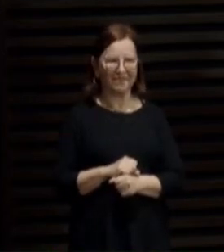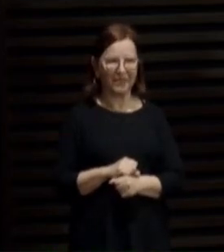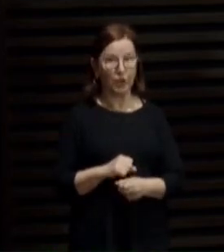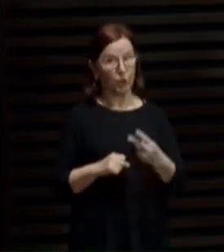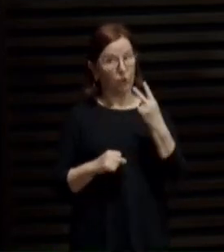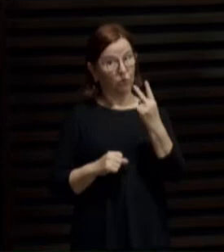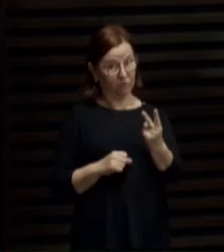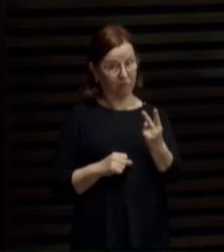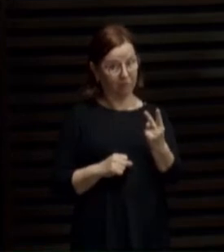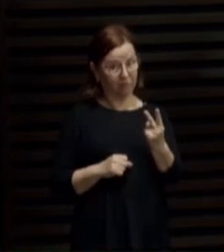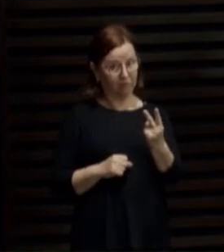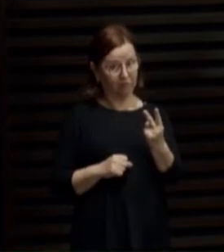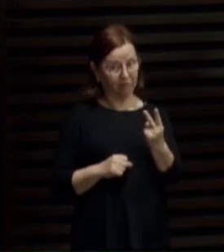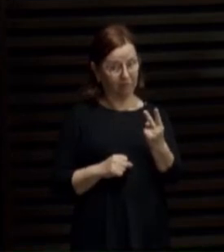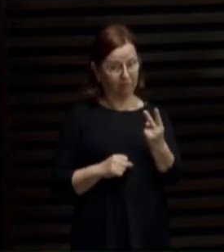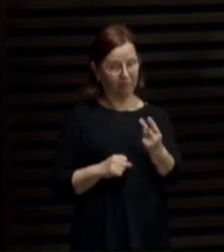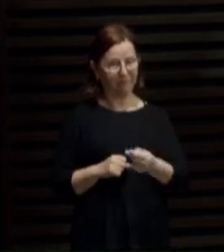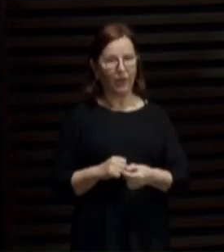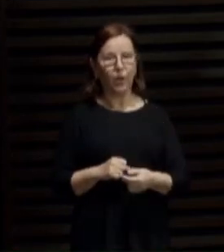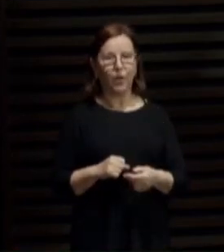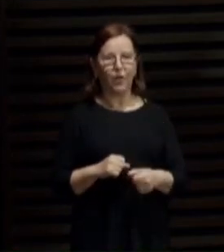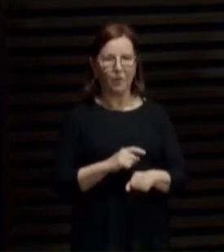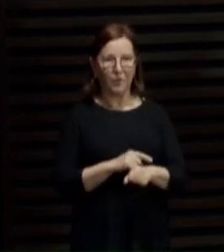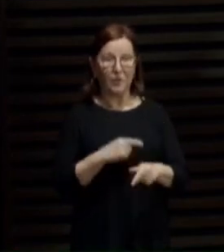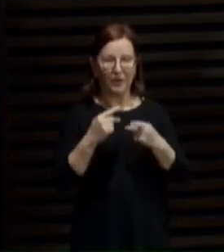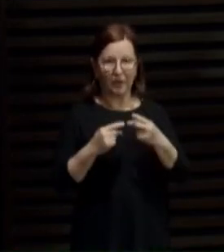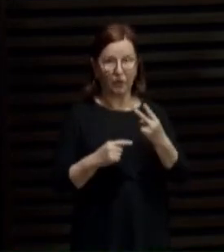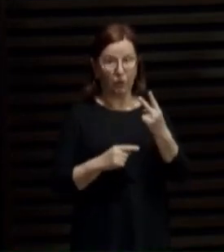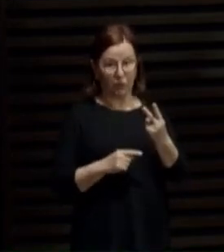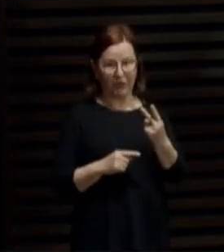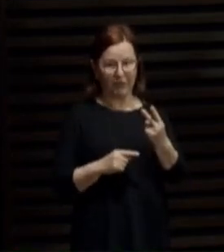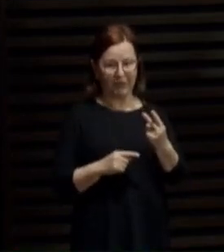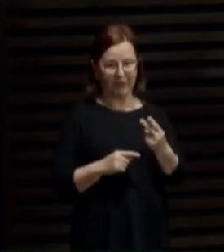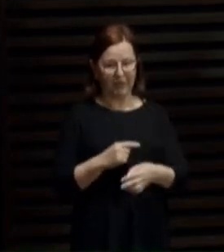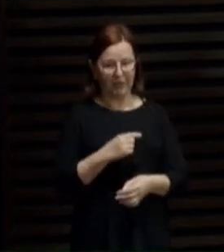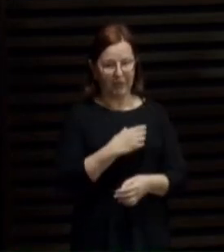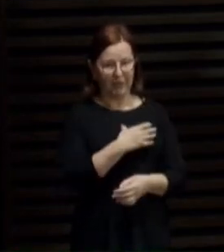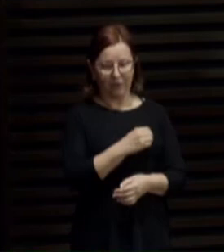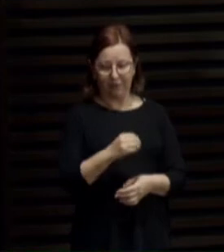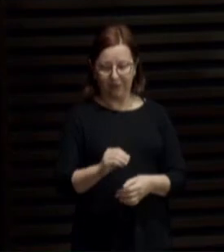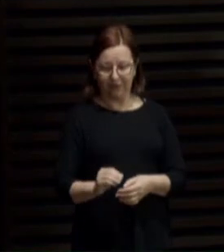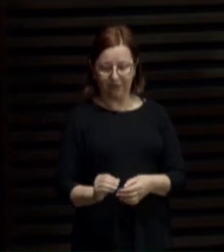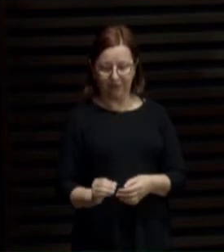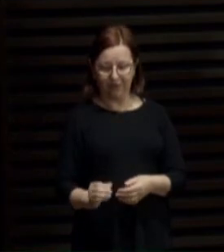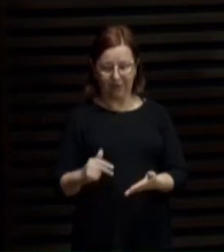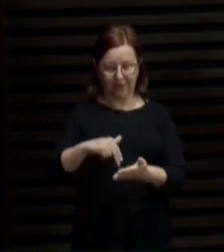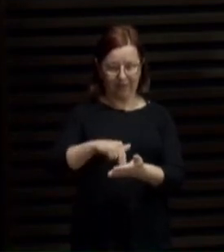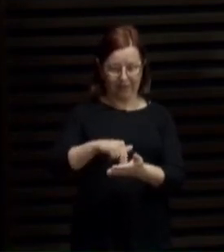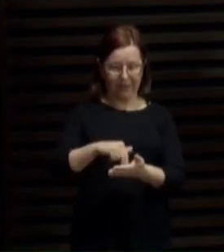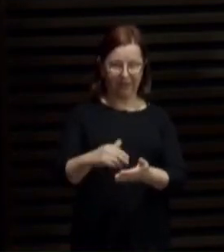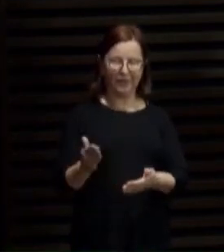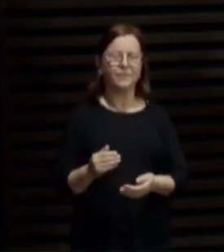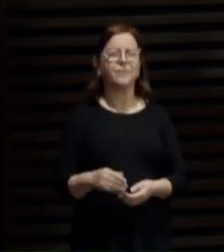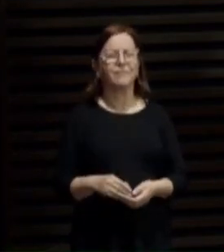Dou-lhe duas. Bem, quando dizia dou-lhe duas, começava a se levantar e vir. Vai tomar banho. Já vou,